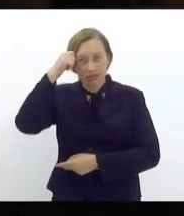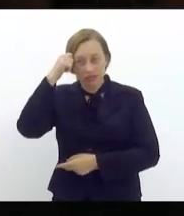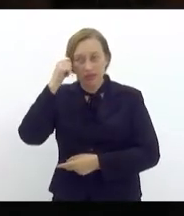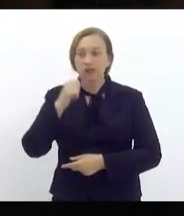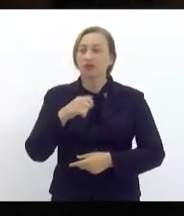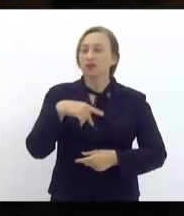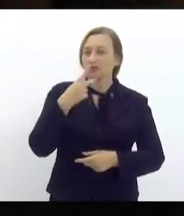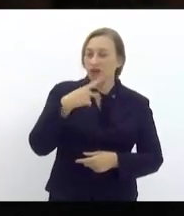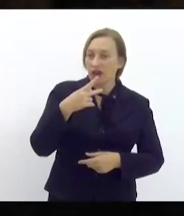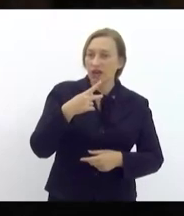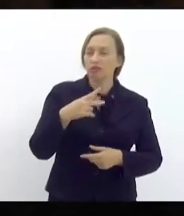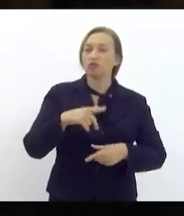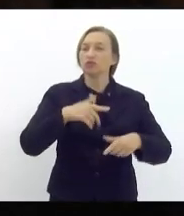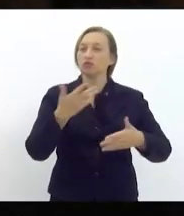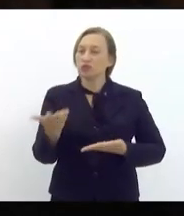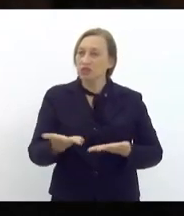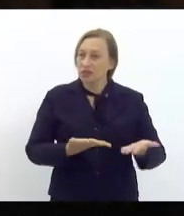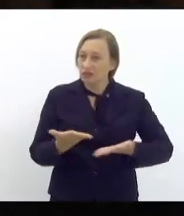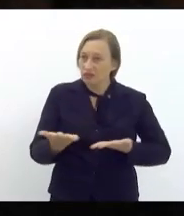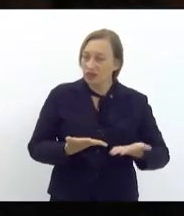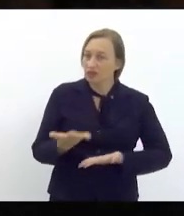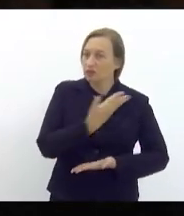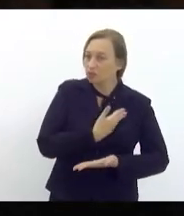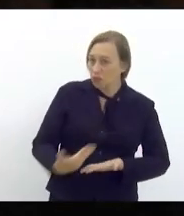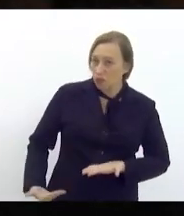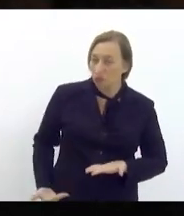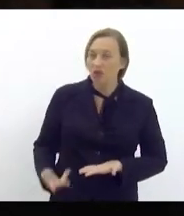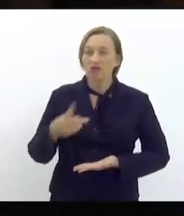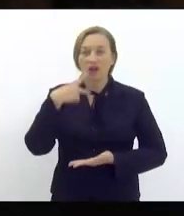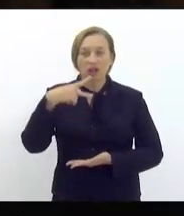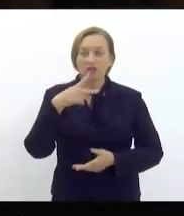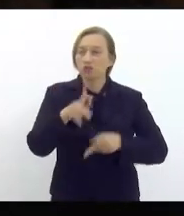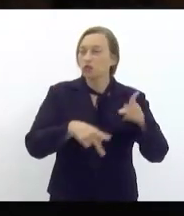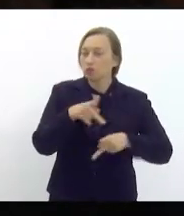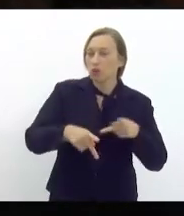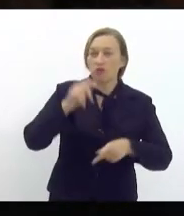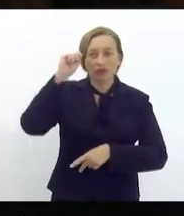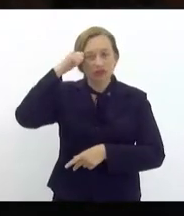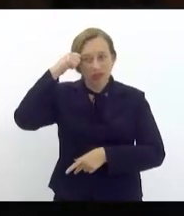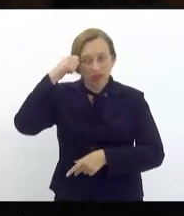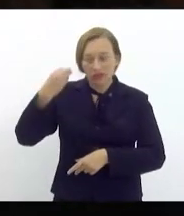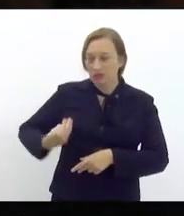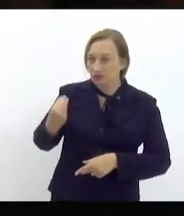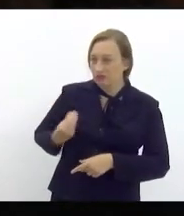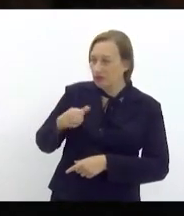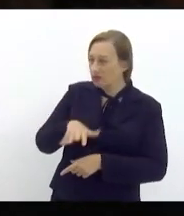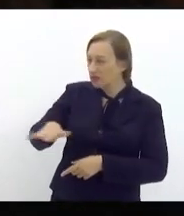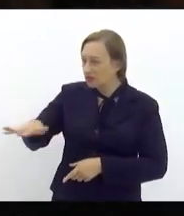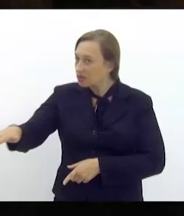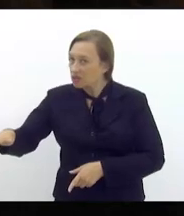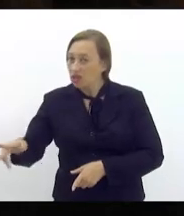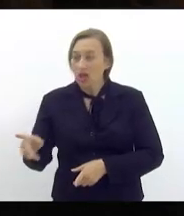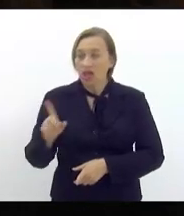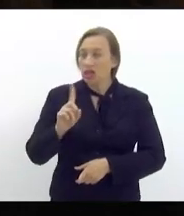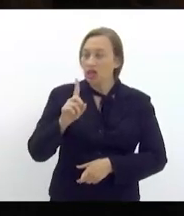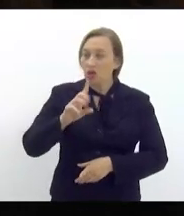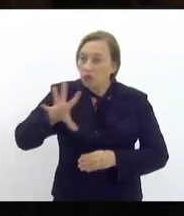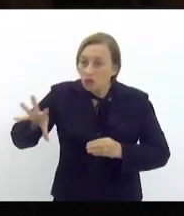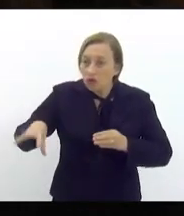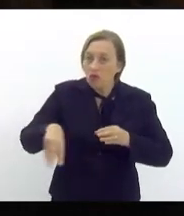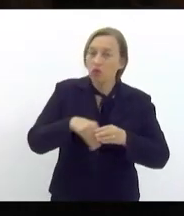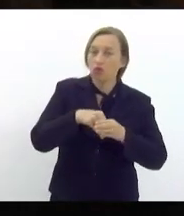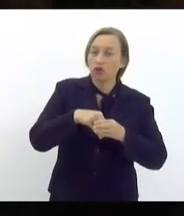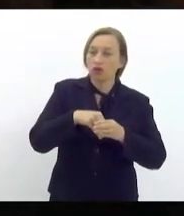dos serviços de direitos falamos da população negra e periférica e nós não nos vemos no orçamento a peça